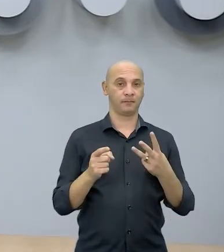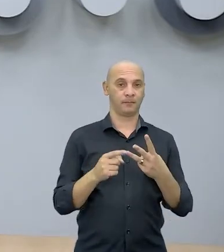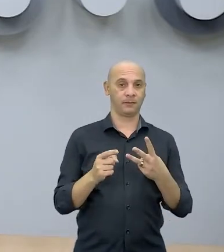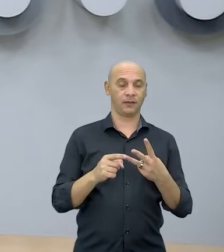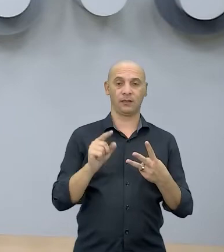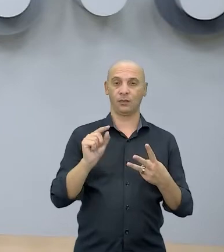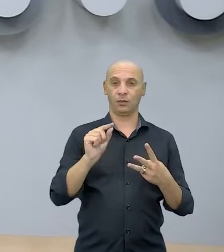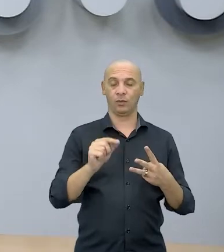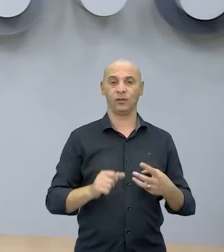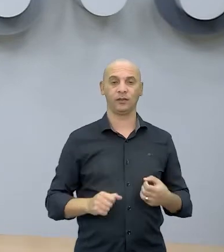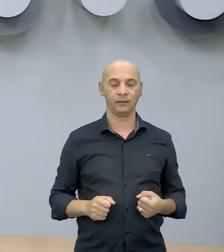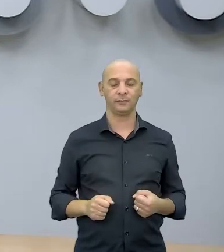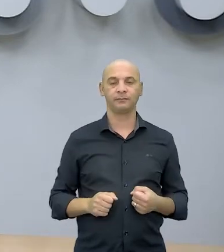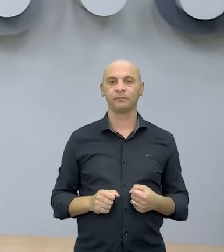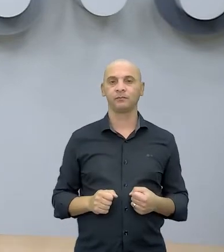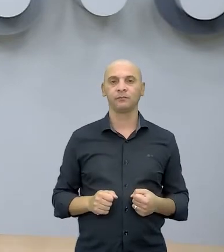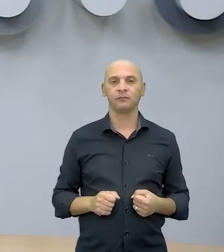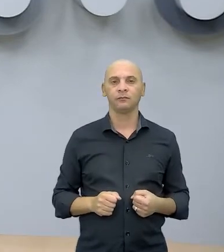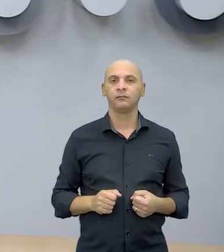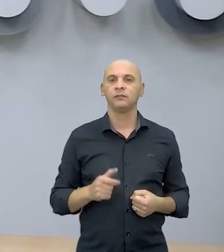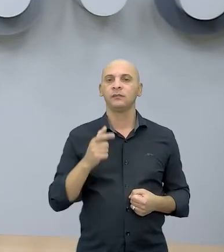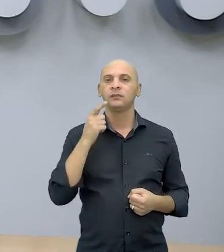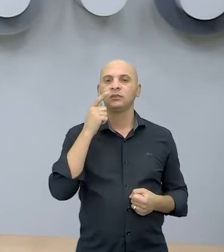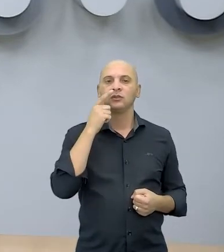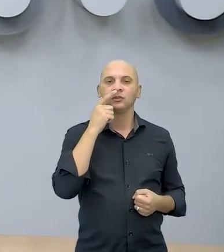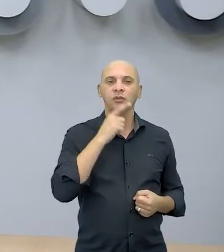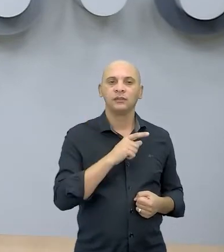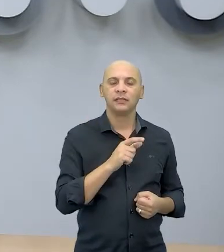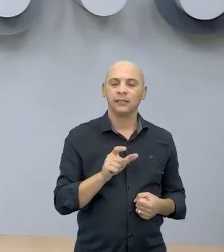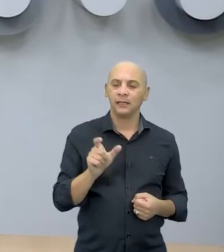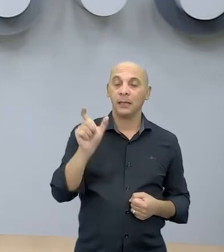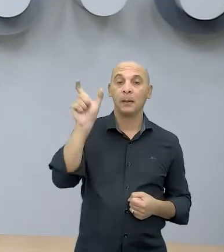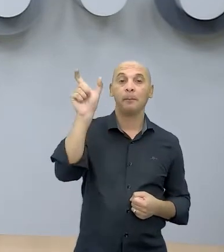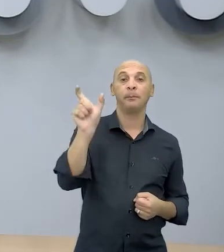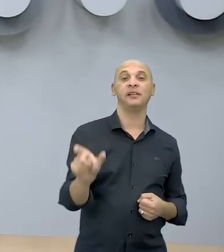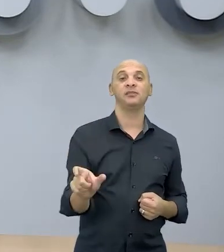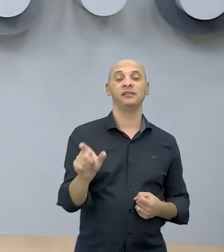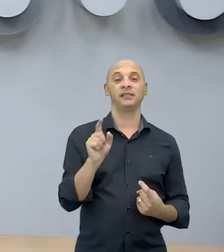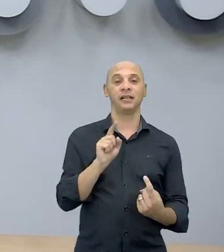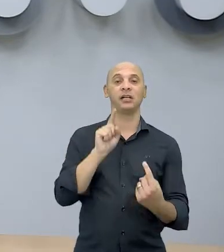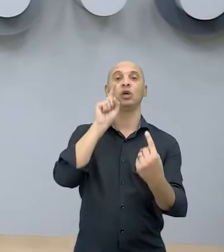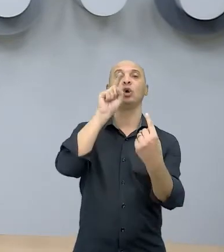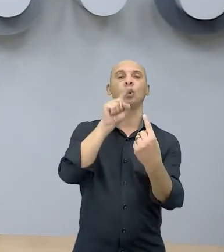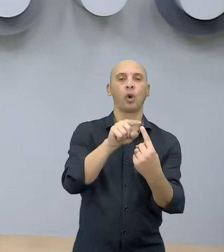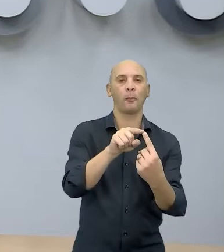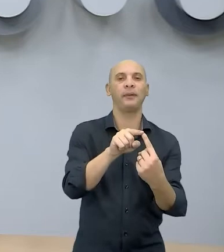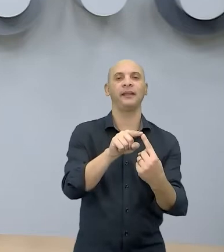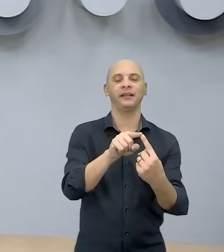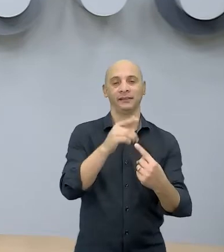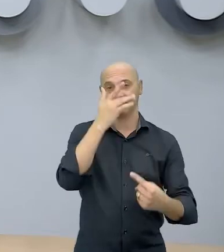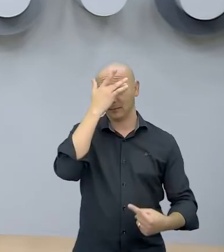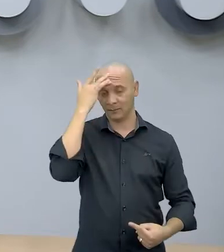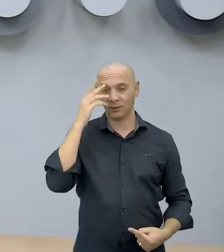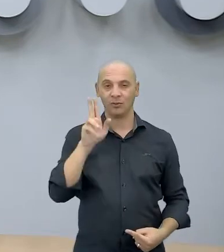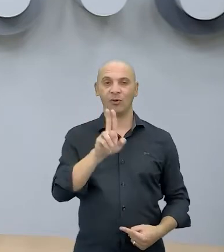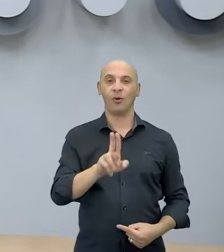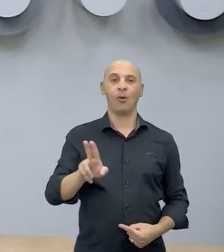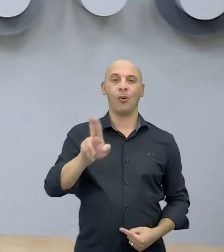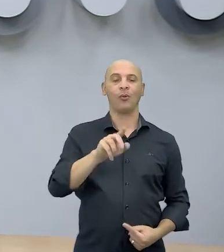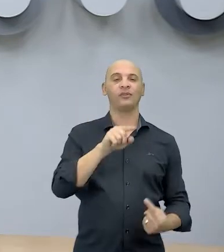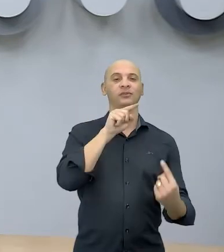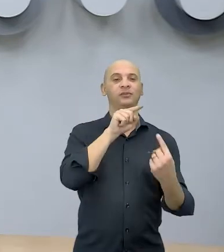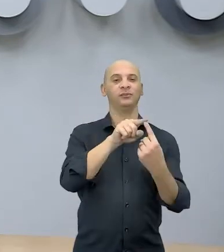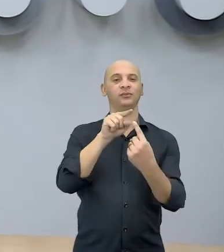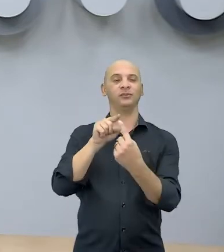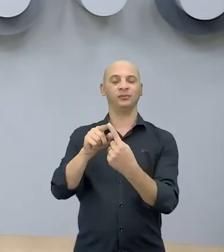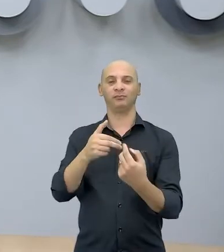consegue também, diz o economista, fazer uma melhor personalização e customização da experiência do usuário, do